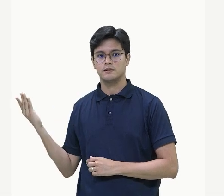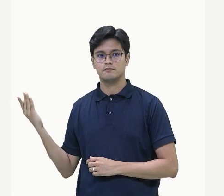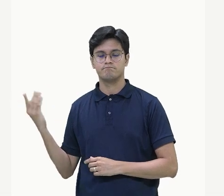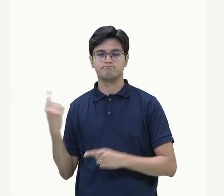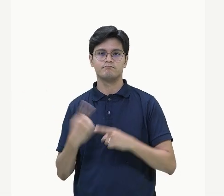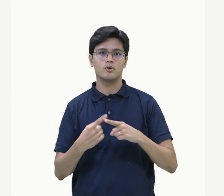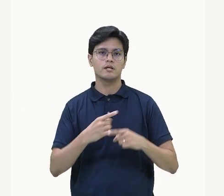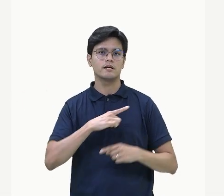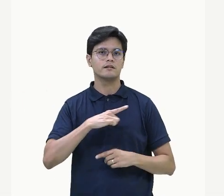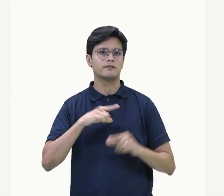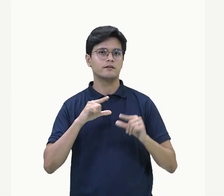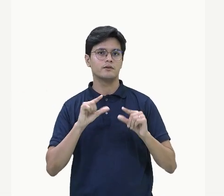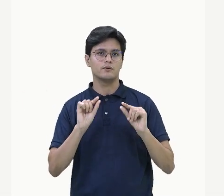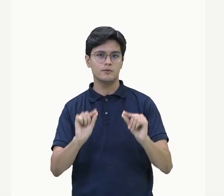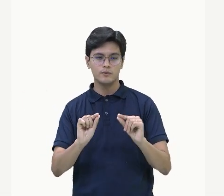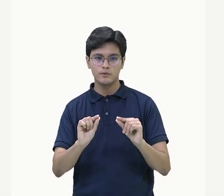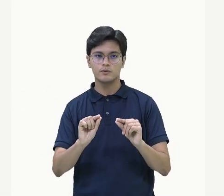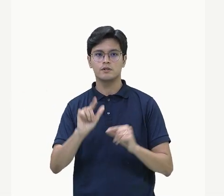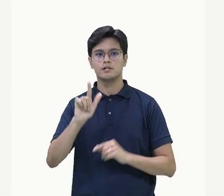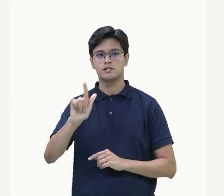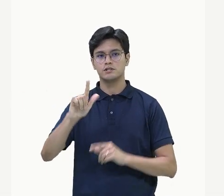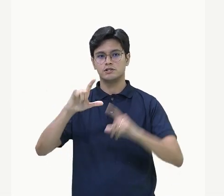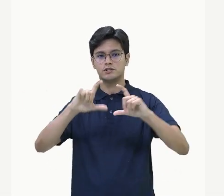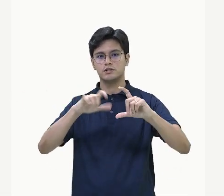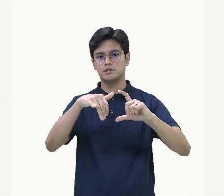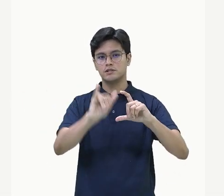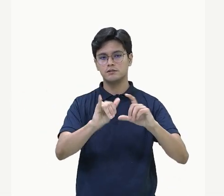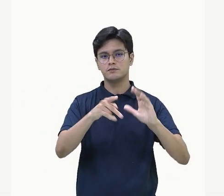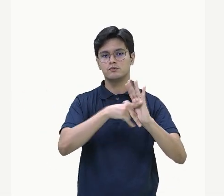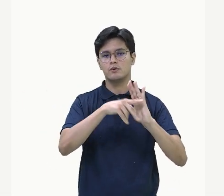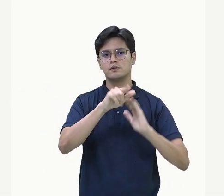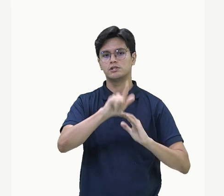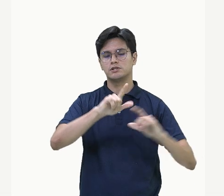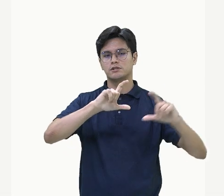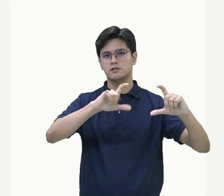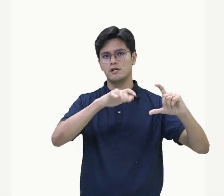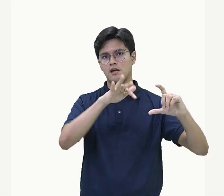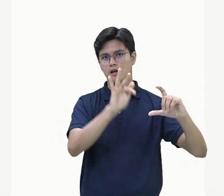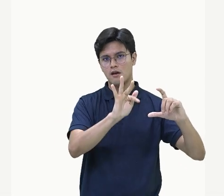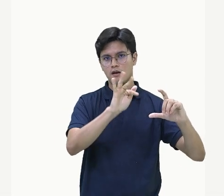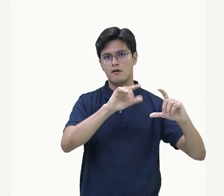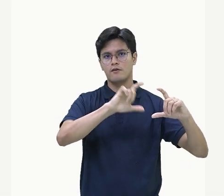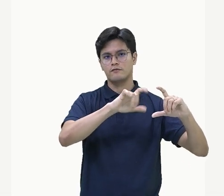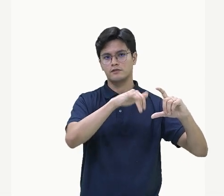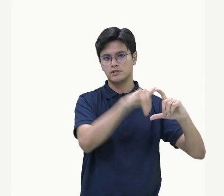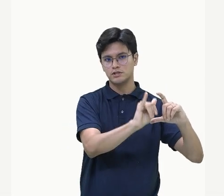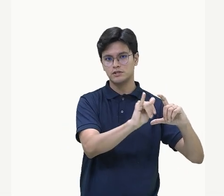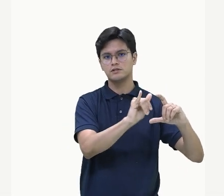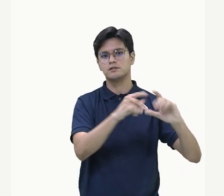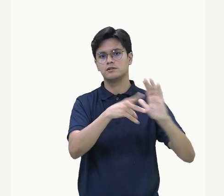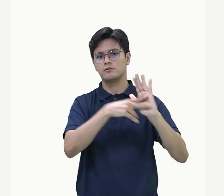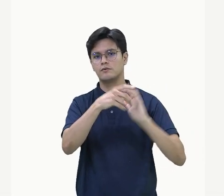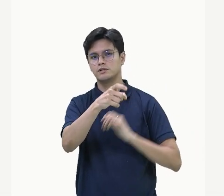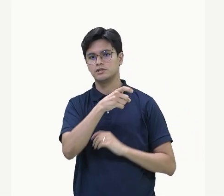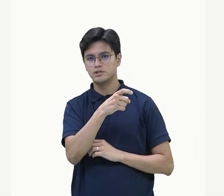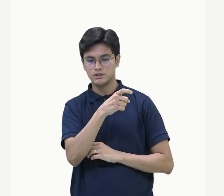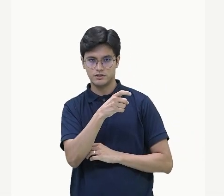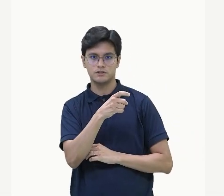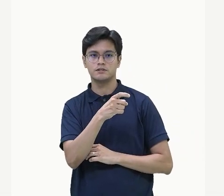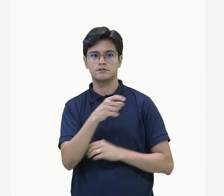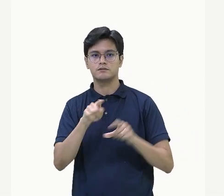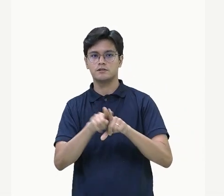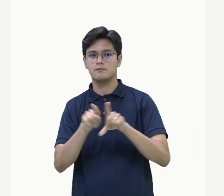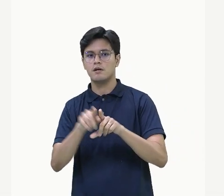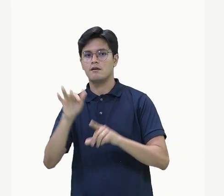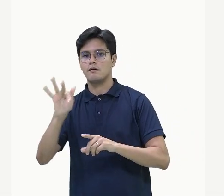g de y igual a g de f de x igual a x para todo x pertence a A, e f de g de y